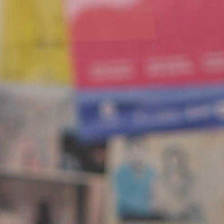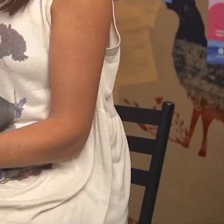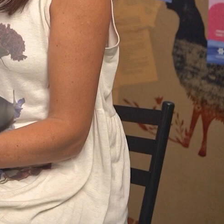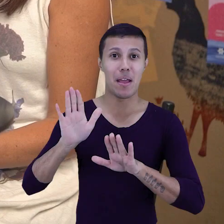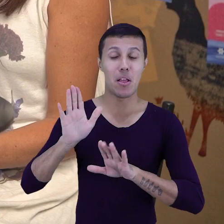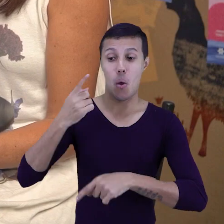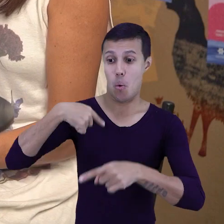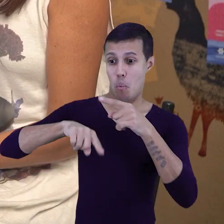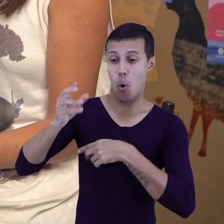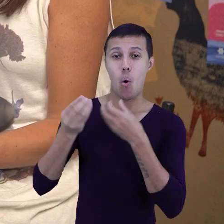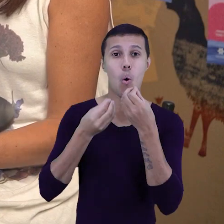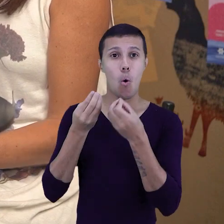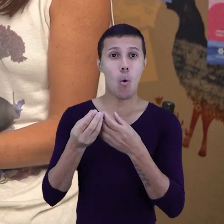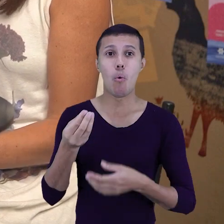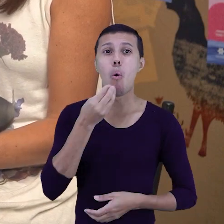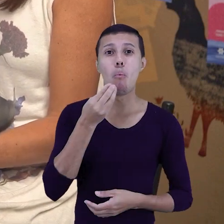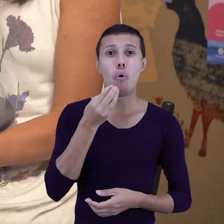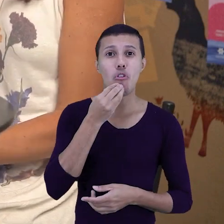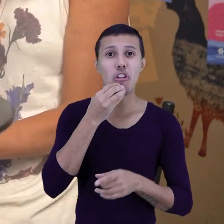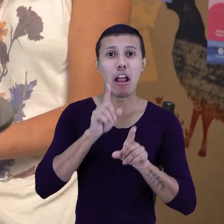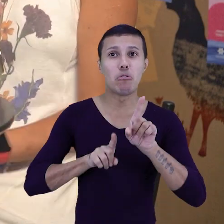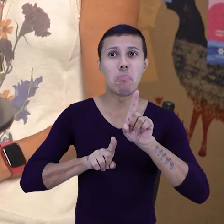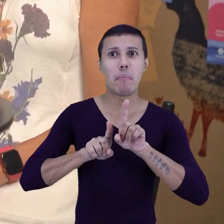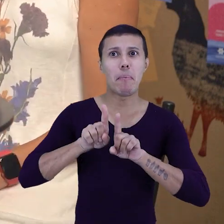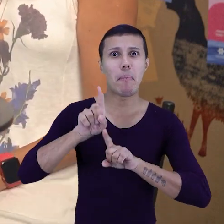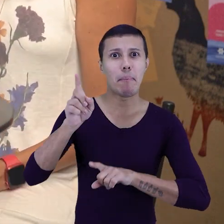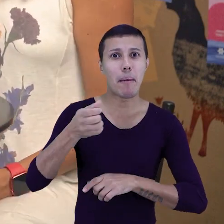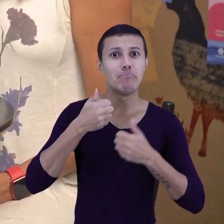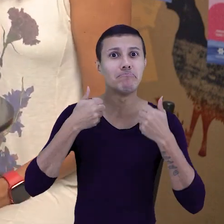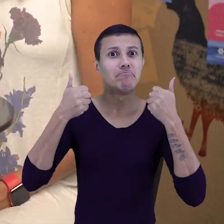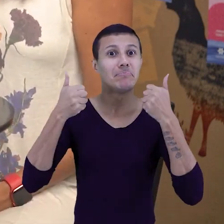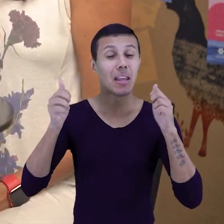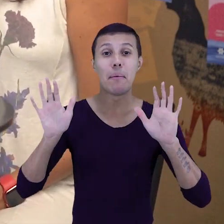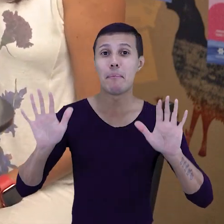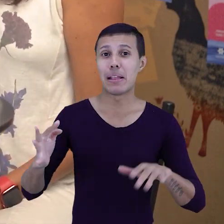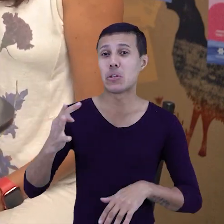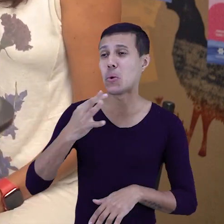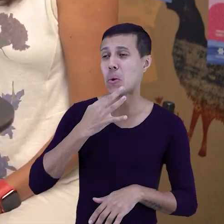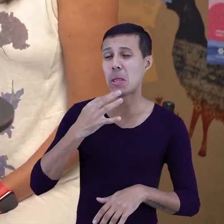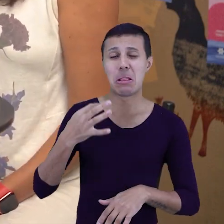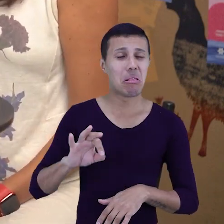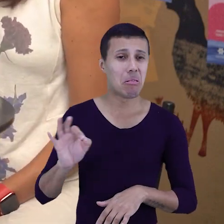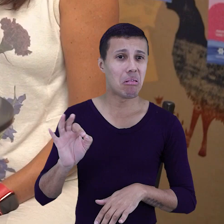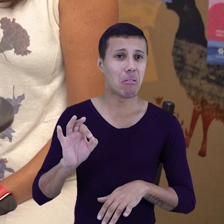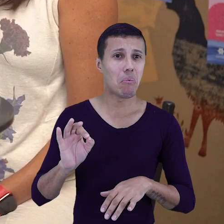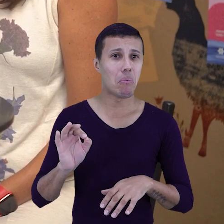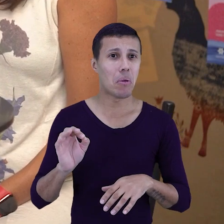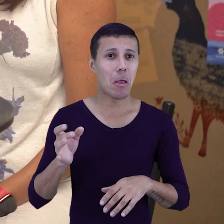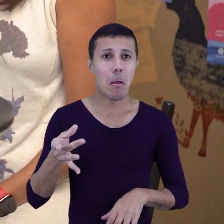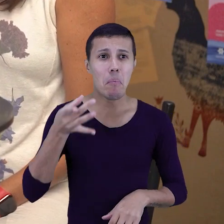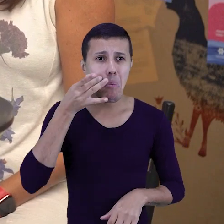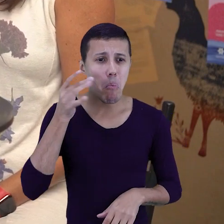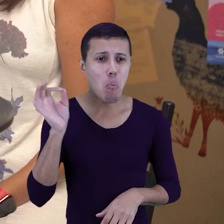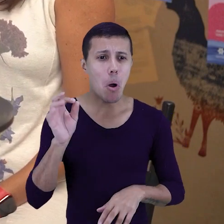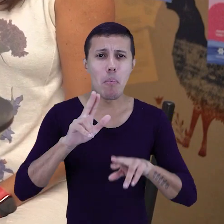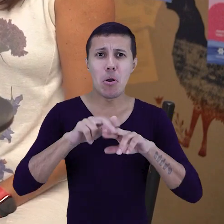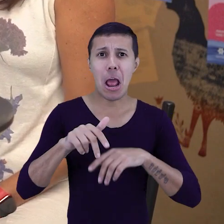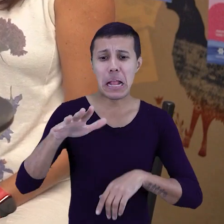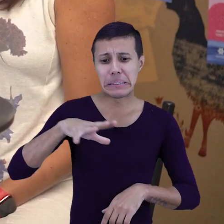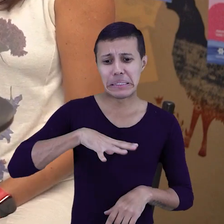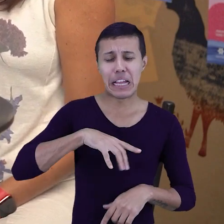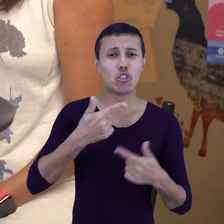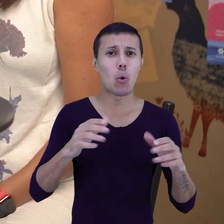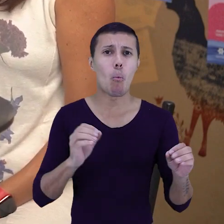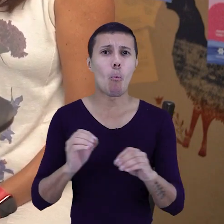Então, mais prósperos que eu digo de oportunidades. Sim. Porque elas não se conheciam presencialmente porque naquela cidade não